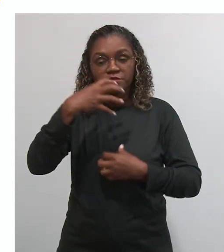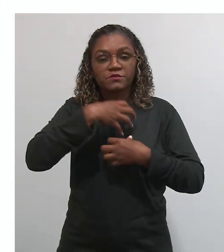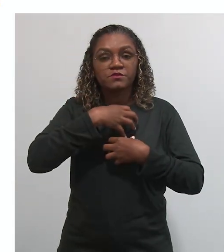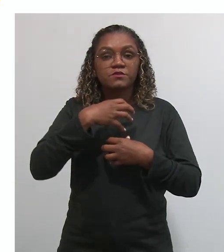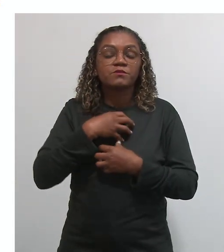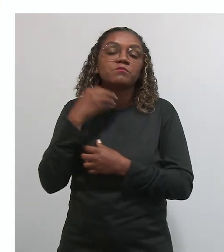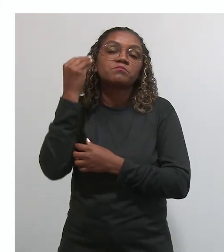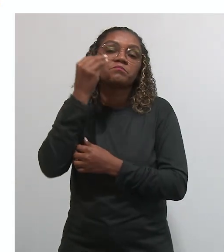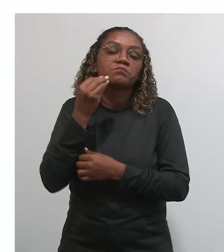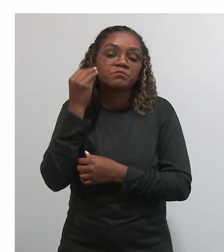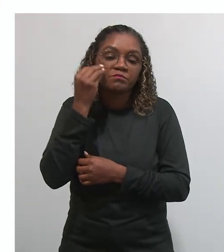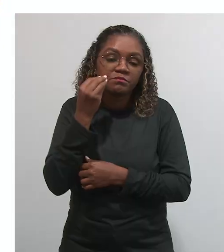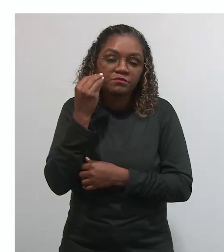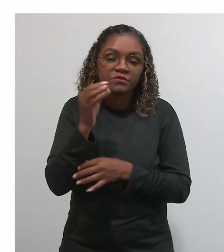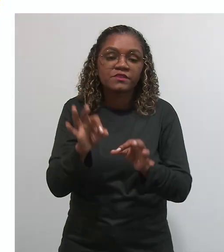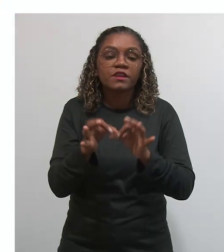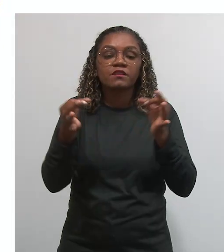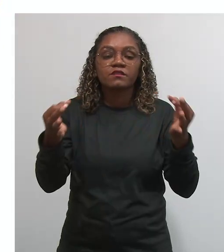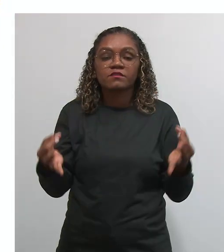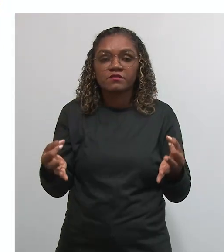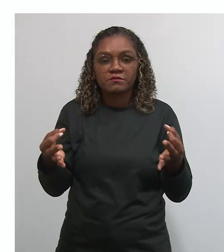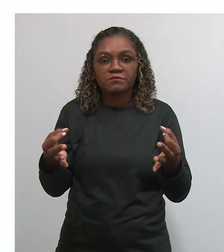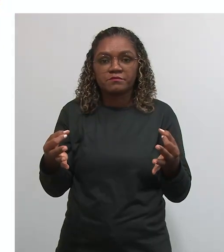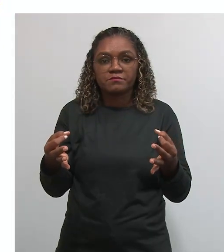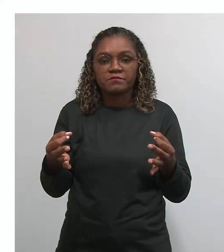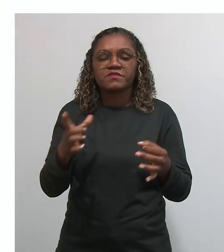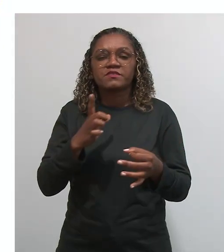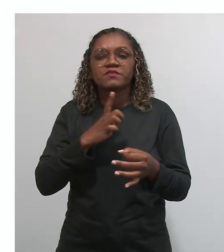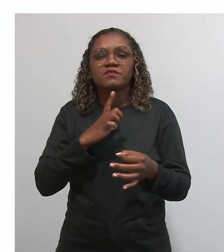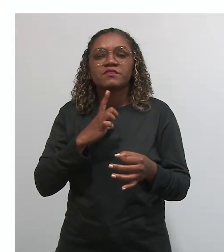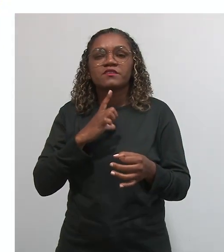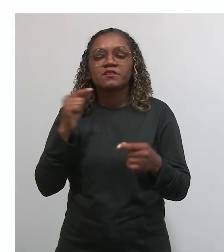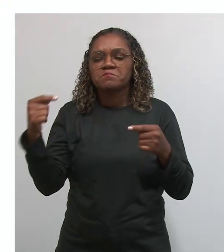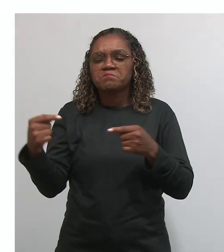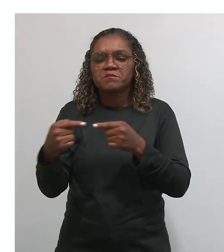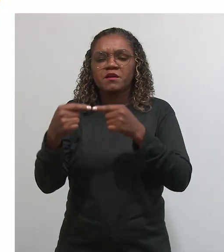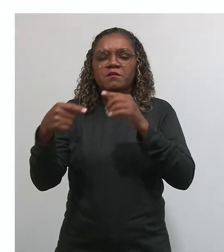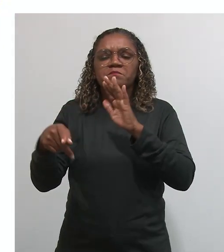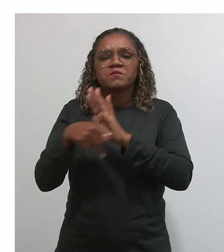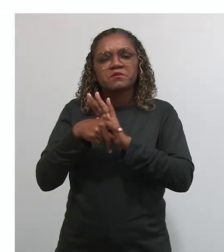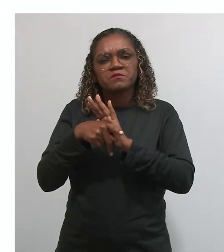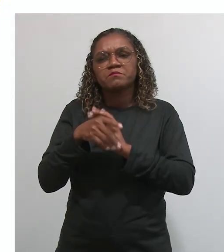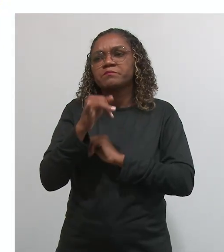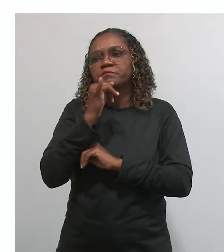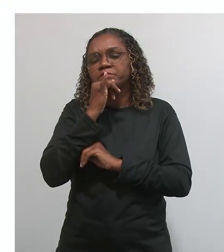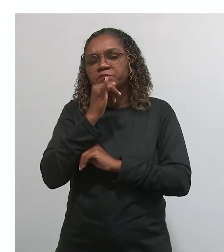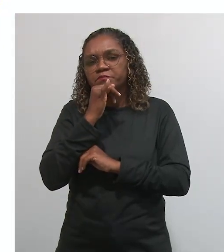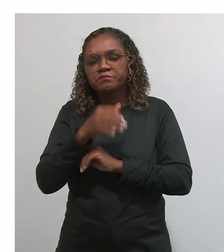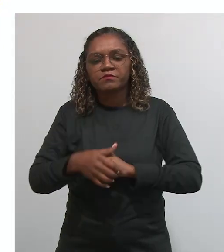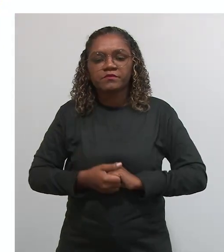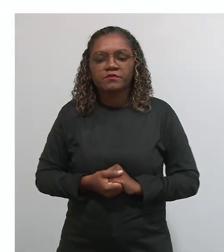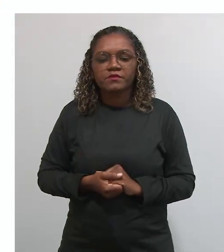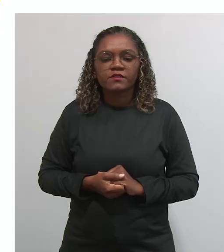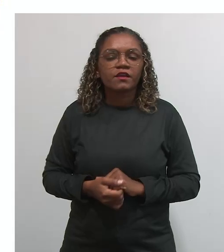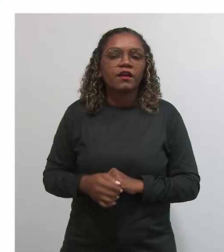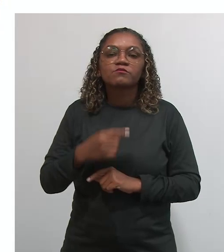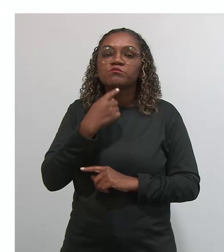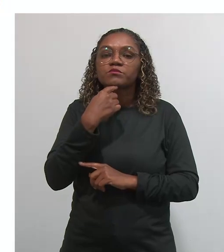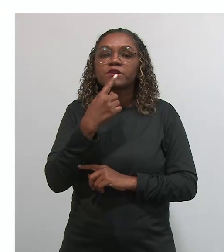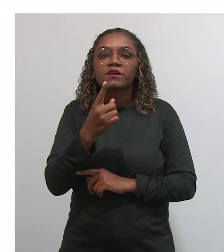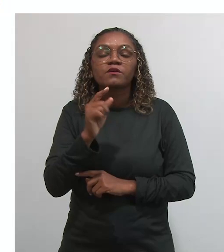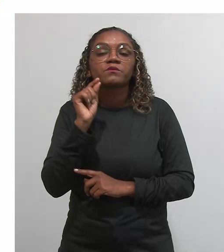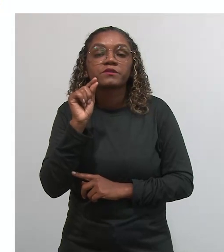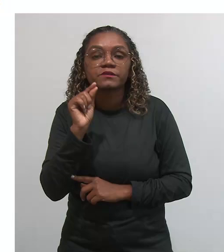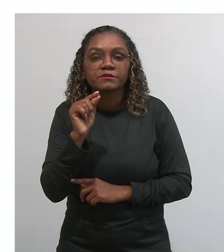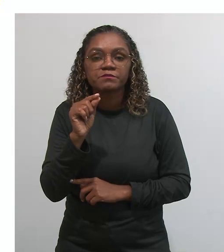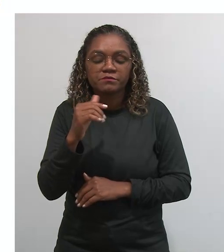uma pessoa mais básica, ó. Ela tem padrões pré-estabelecidos que ela não consegue